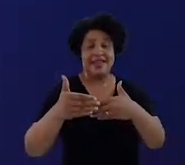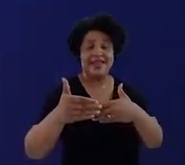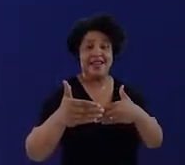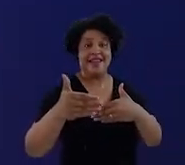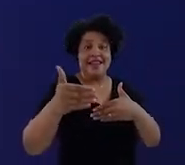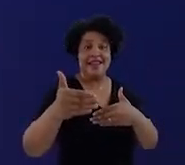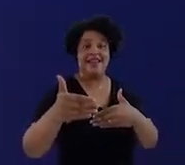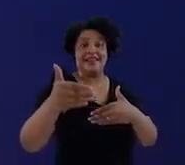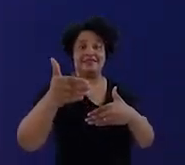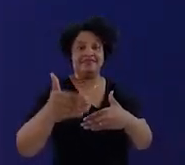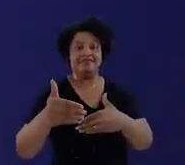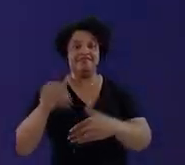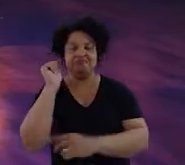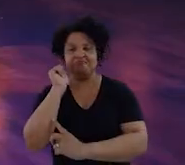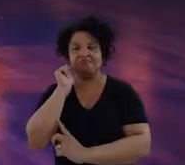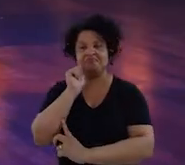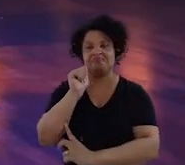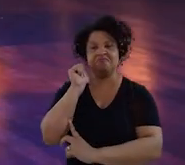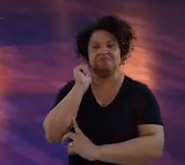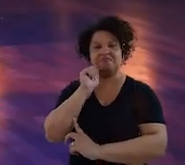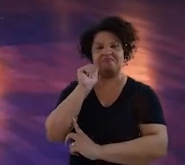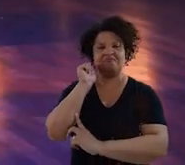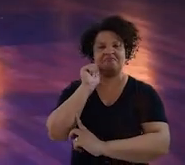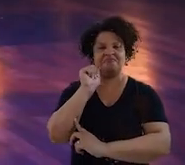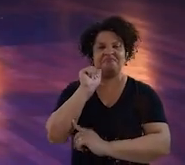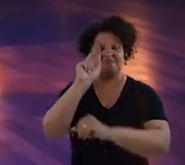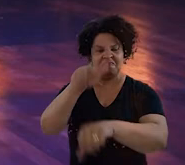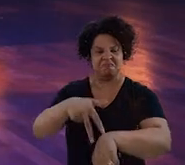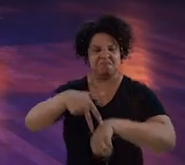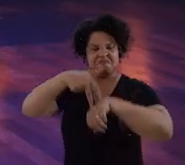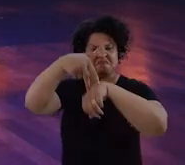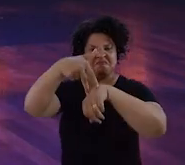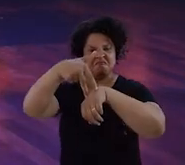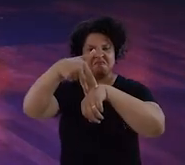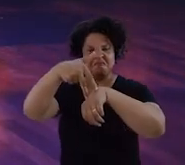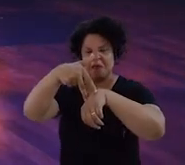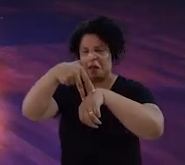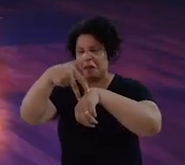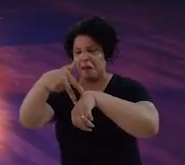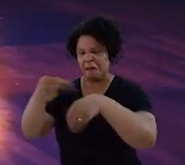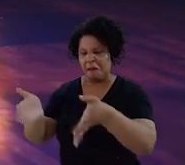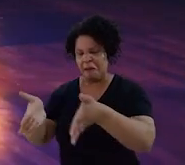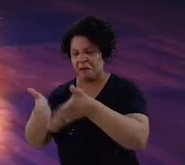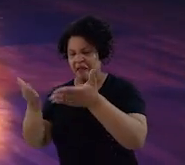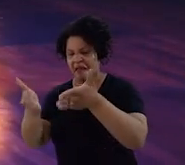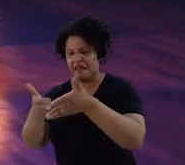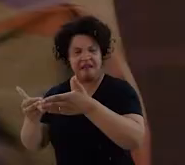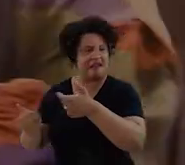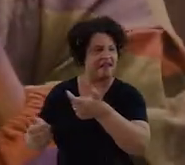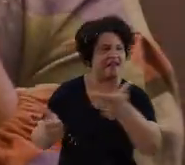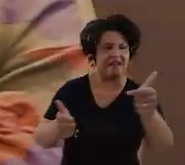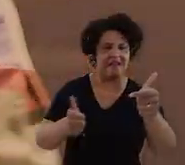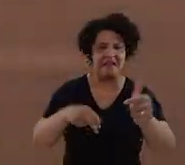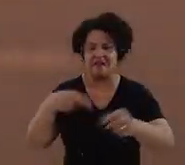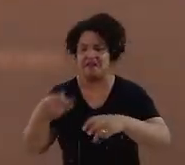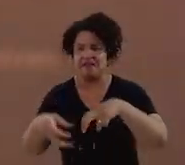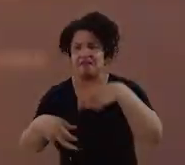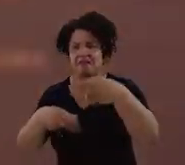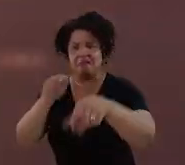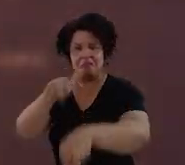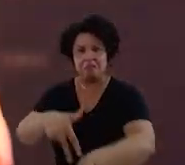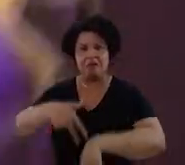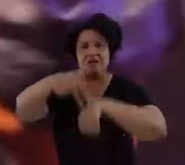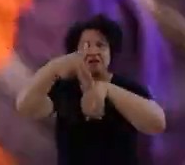É, as meninas do torro. Ninguém nasce pobre, fica pobre e quer morrer pobre de novo. É, as meninas do